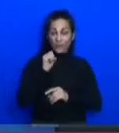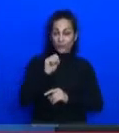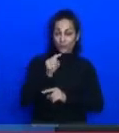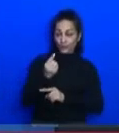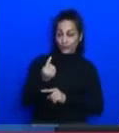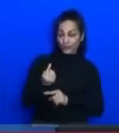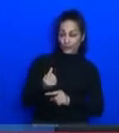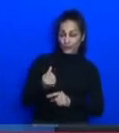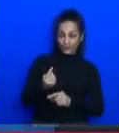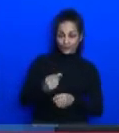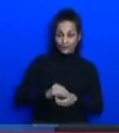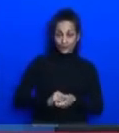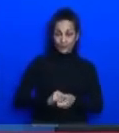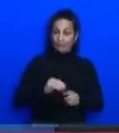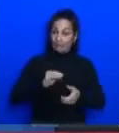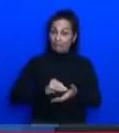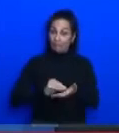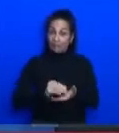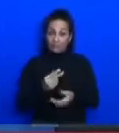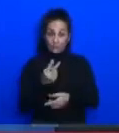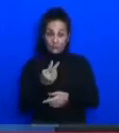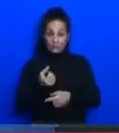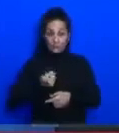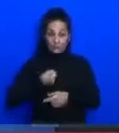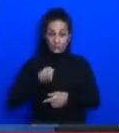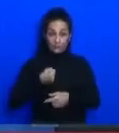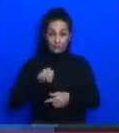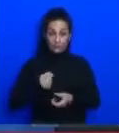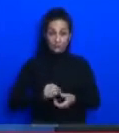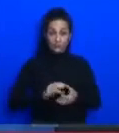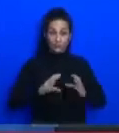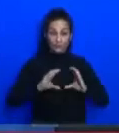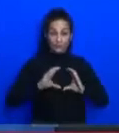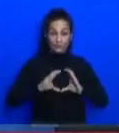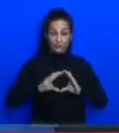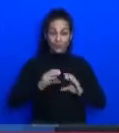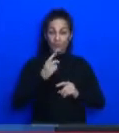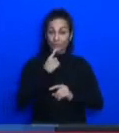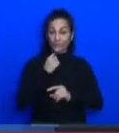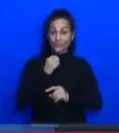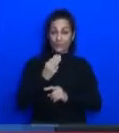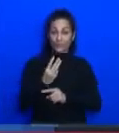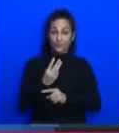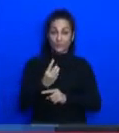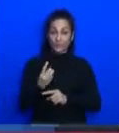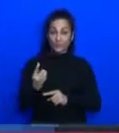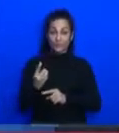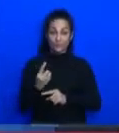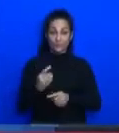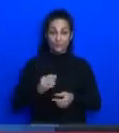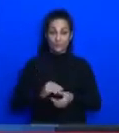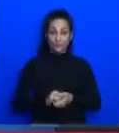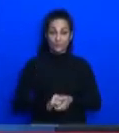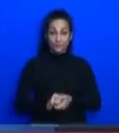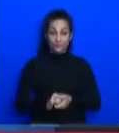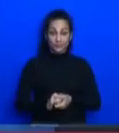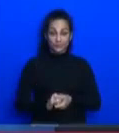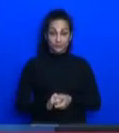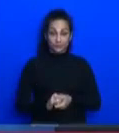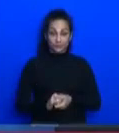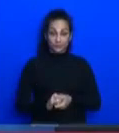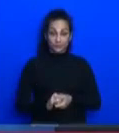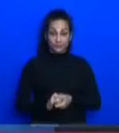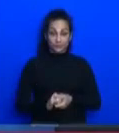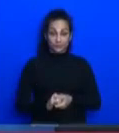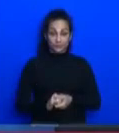01. Ainda faltam 2 números. Bola vermelha, número 31. Vermelha,